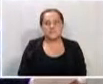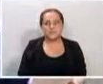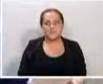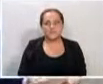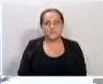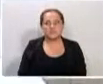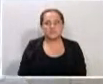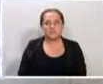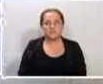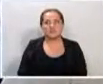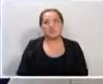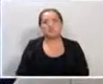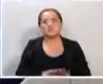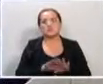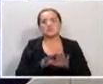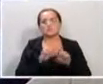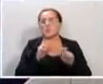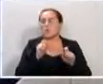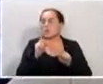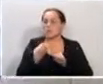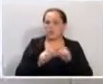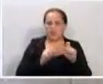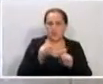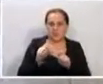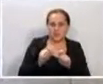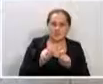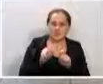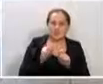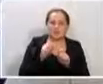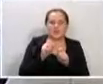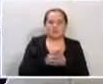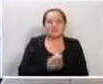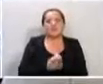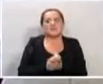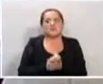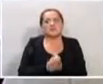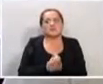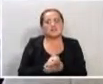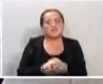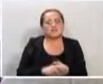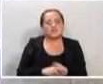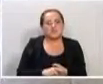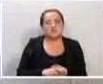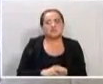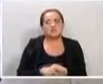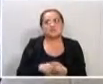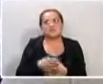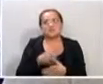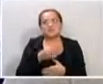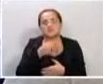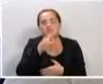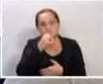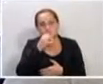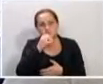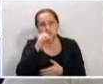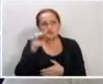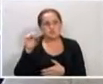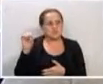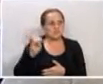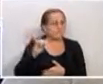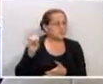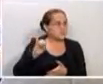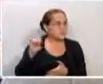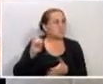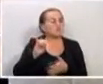são passíveis de de contos os impostos municipais como iptu e iss